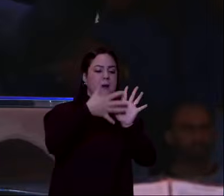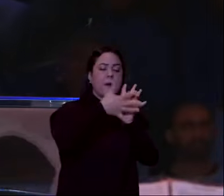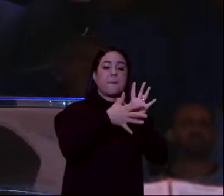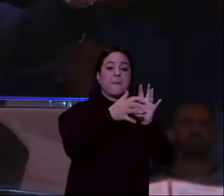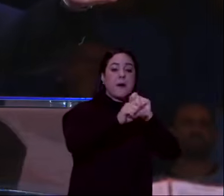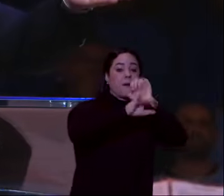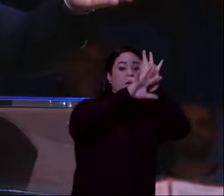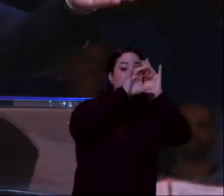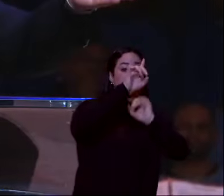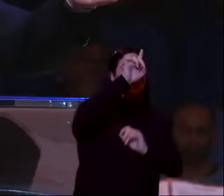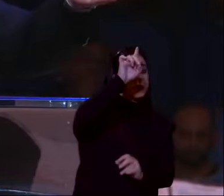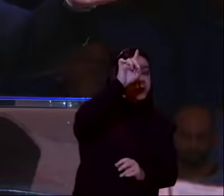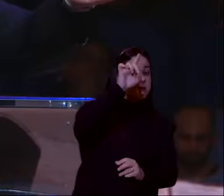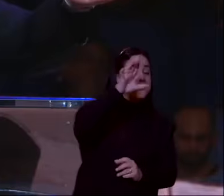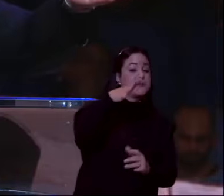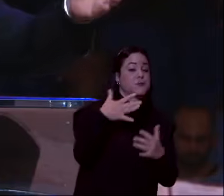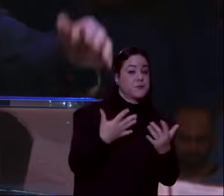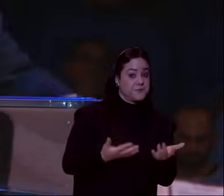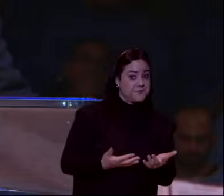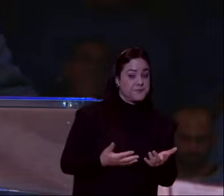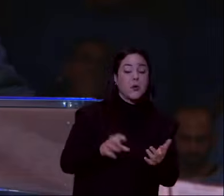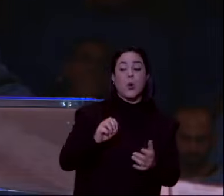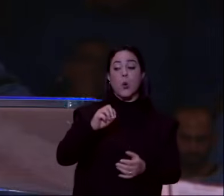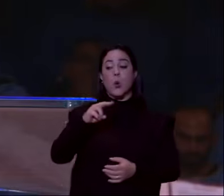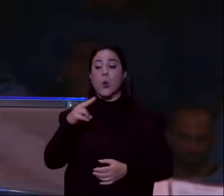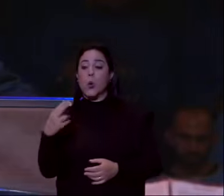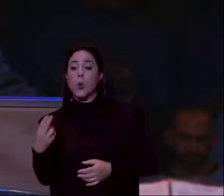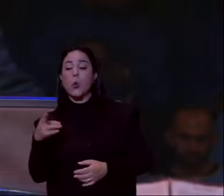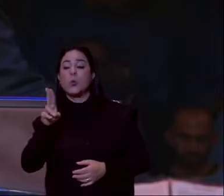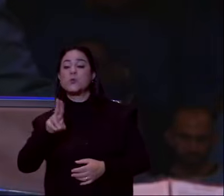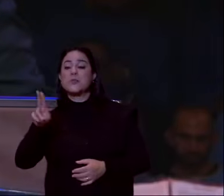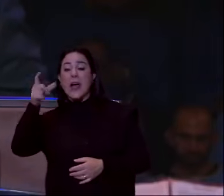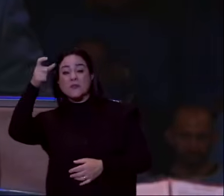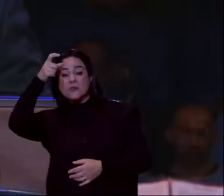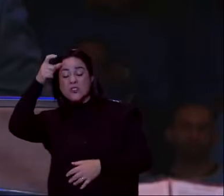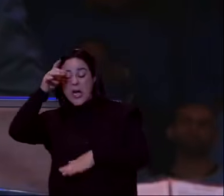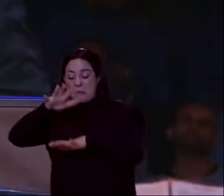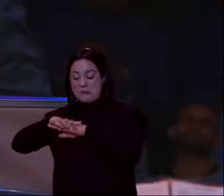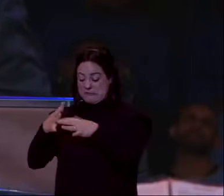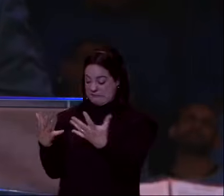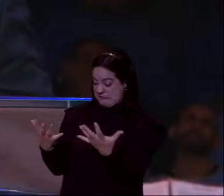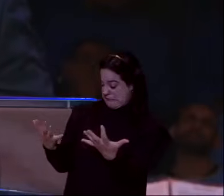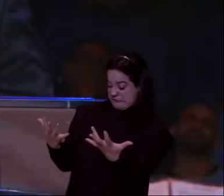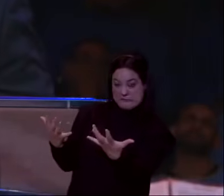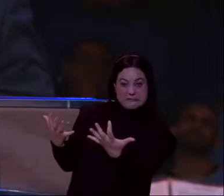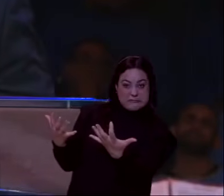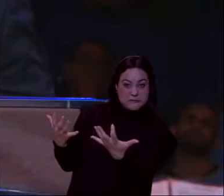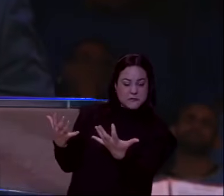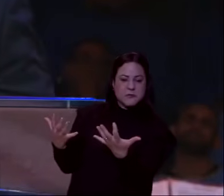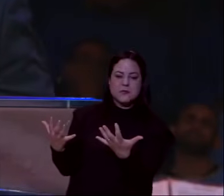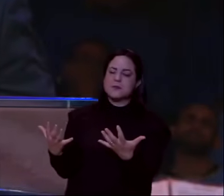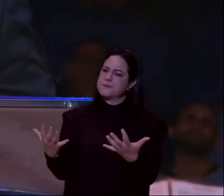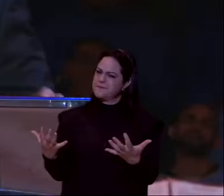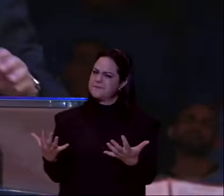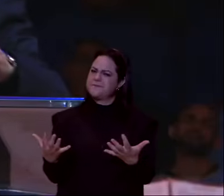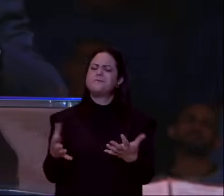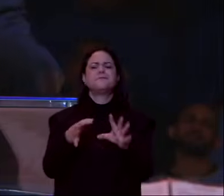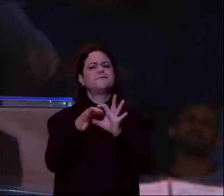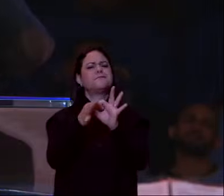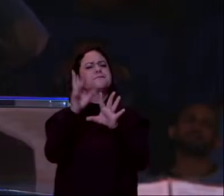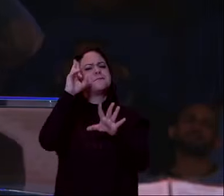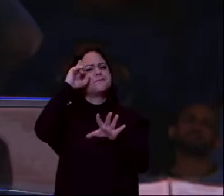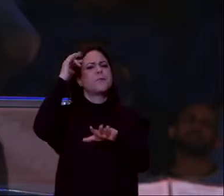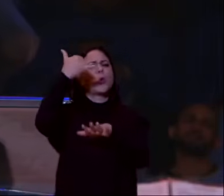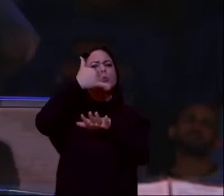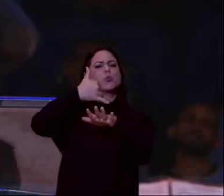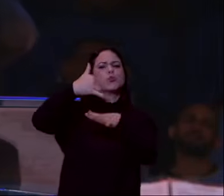para a glória de Deus, ou que seja usada pelo diabo? Então deixa o Senhor ungir